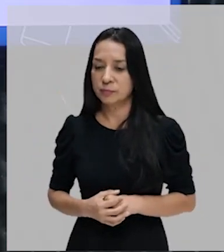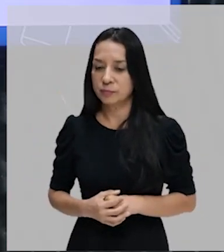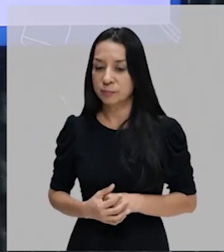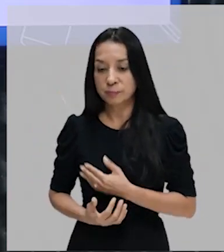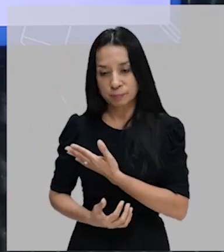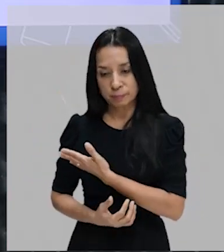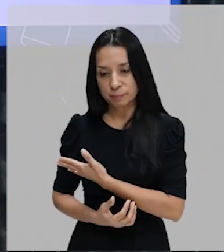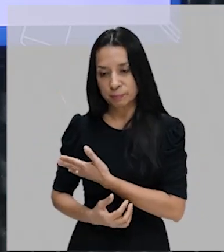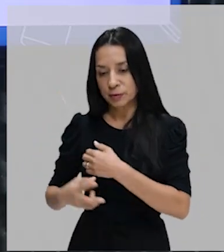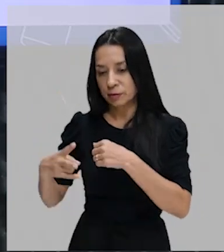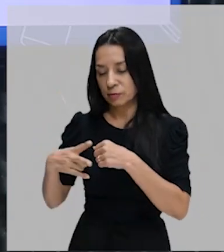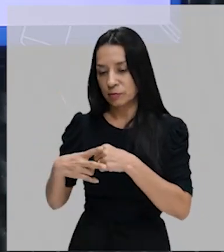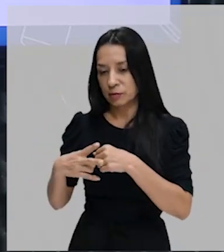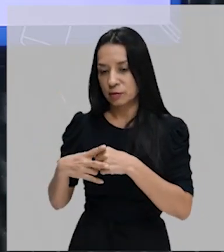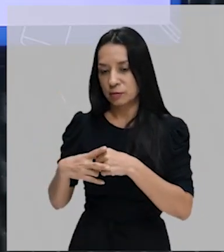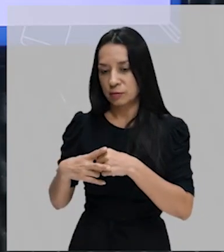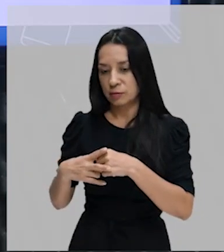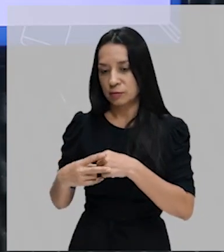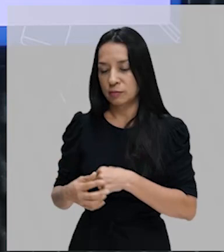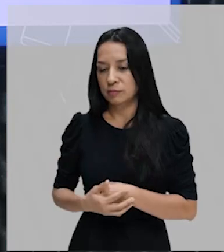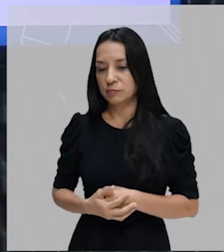está